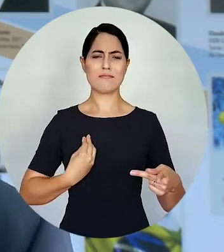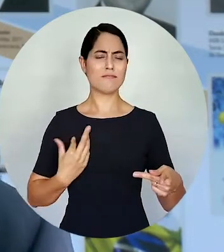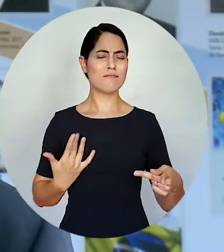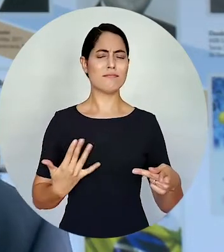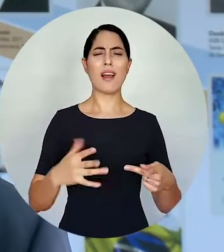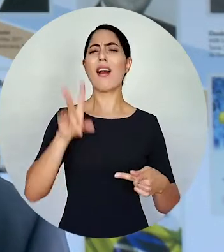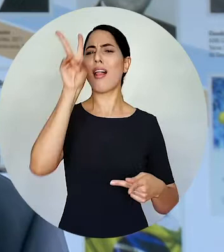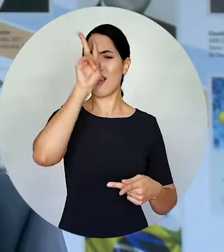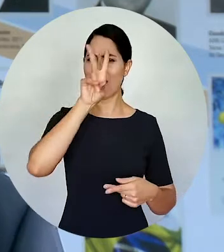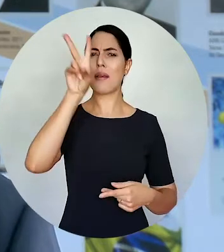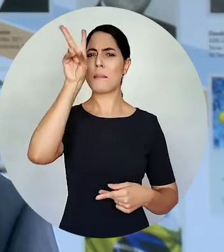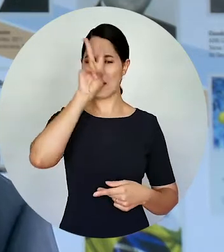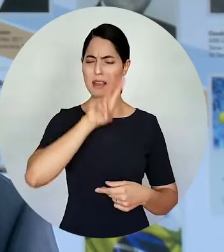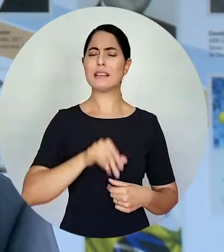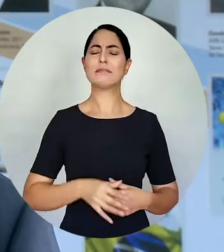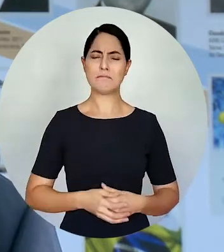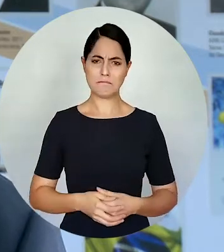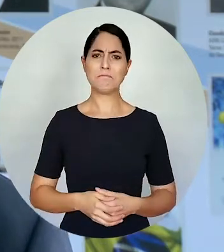melhores lembranças,